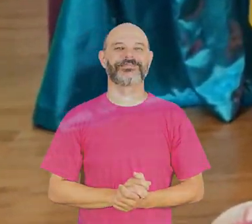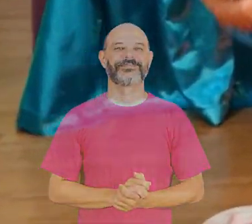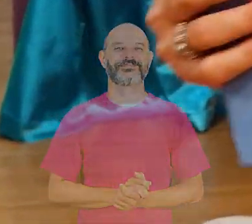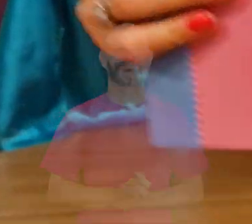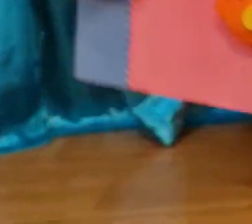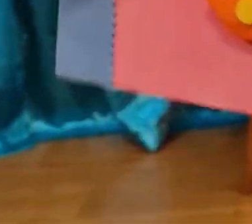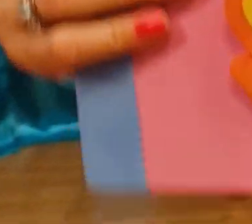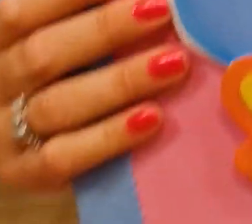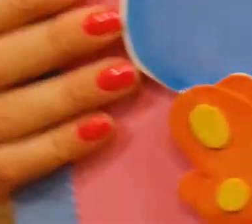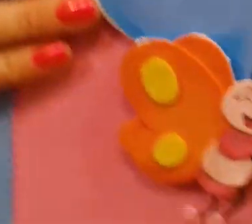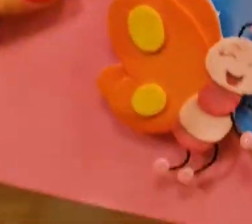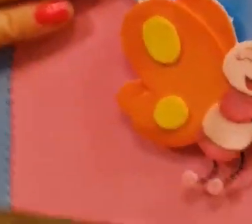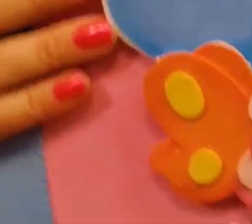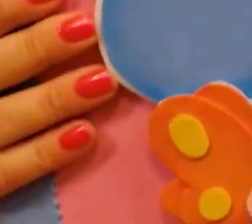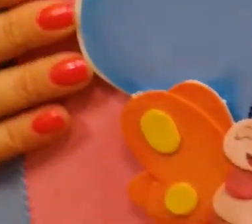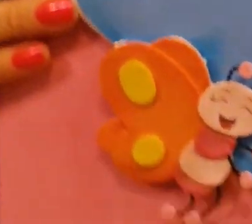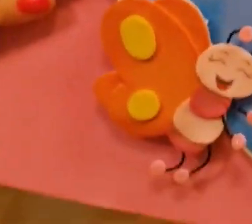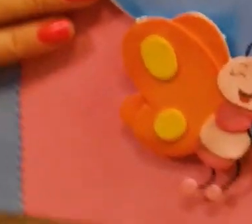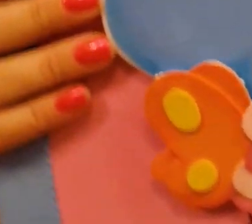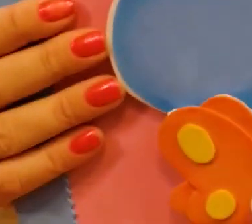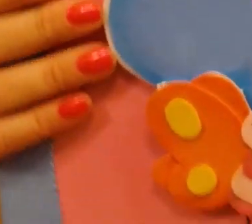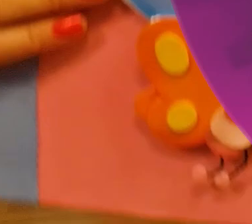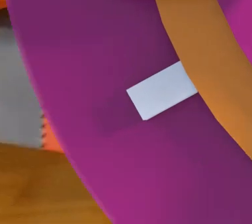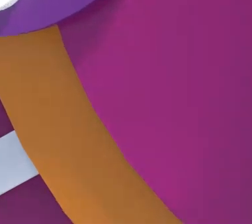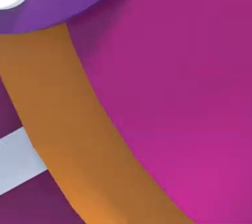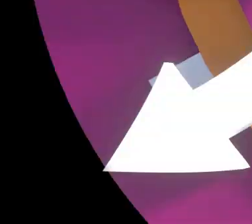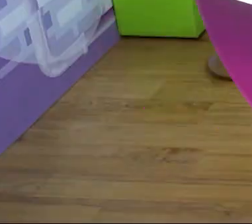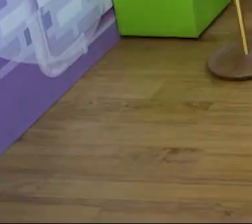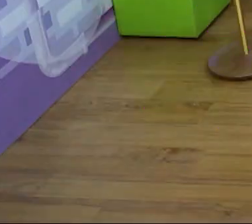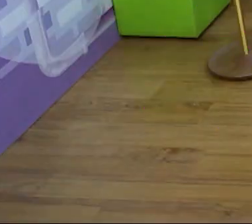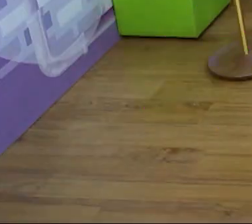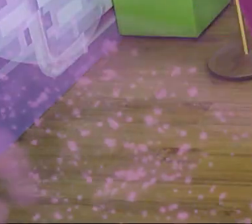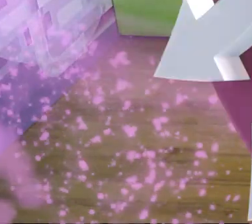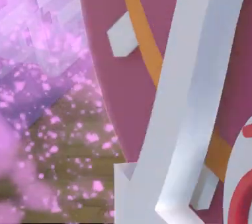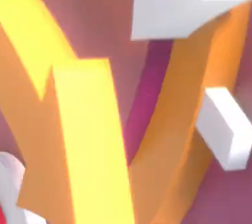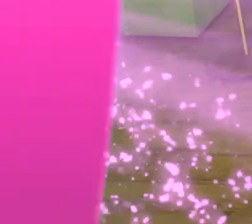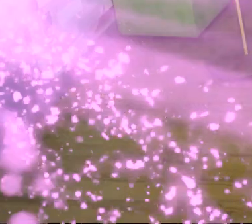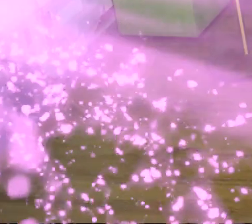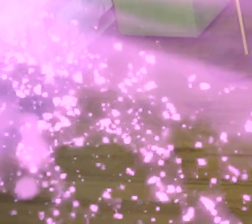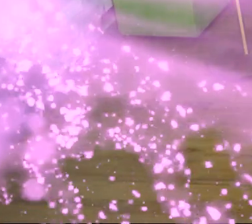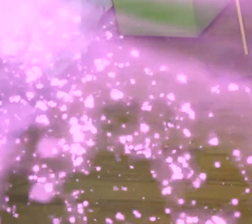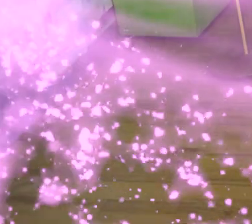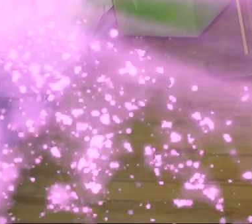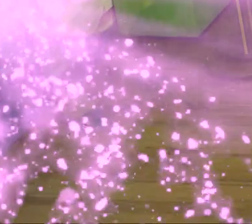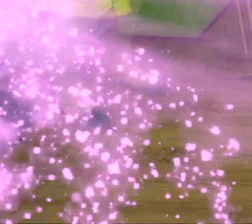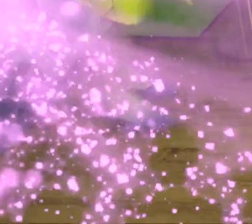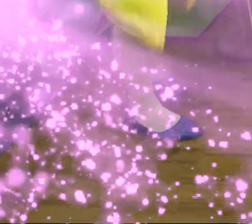Música.